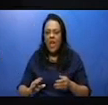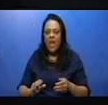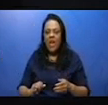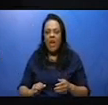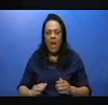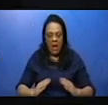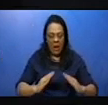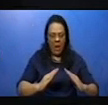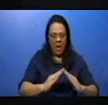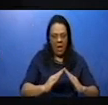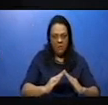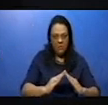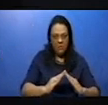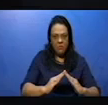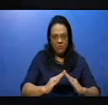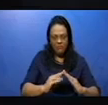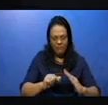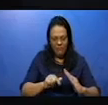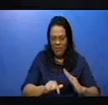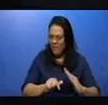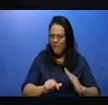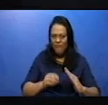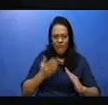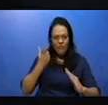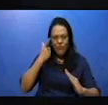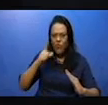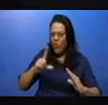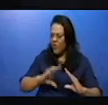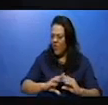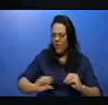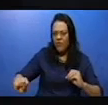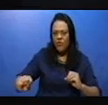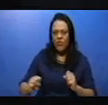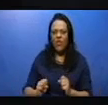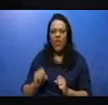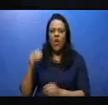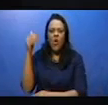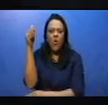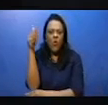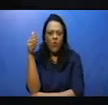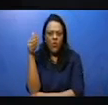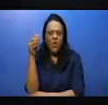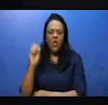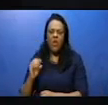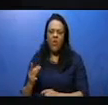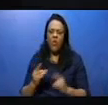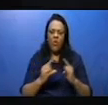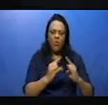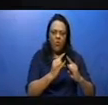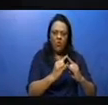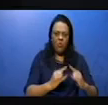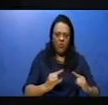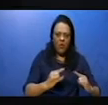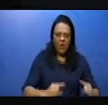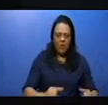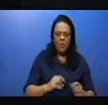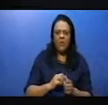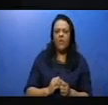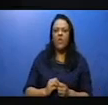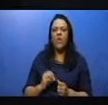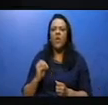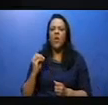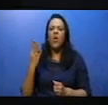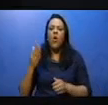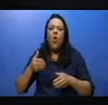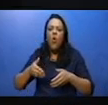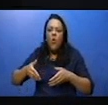estão hospedadas, uma estrada deserta ou uma cabana em meio à chuva. Então, geralmente, o espaço onde é construída